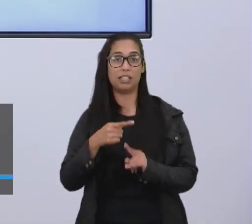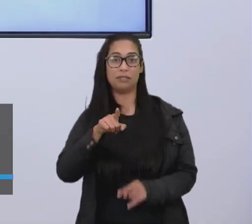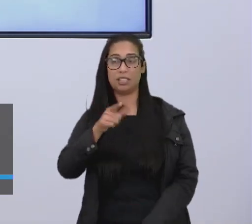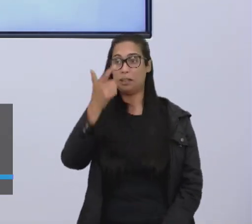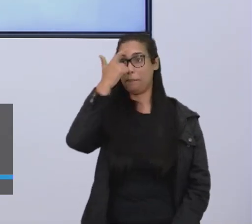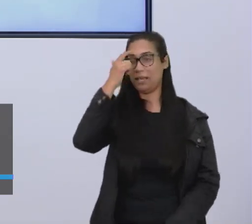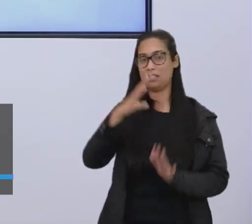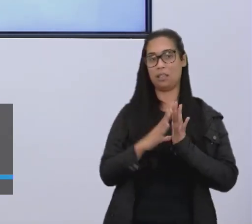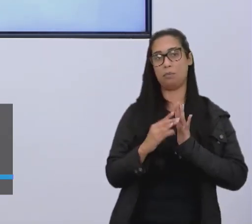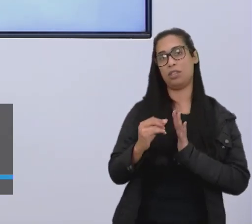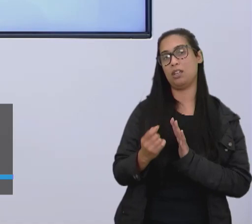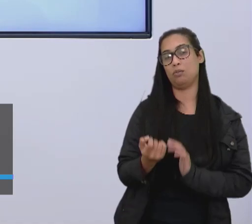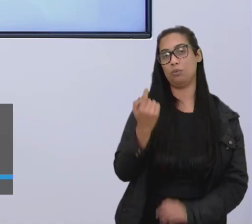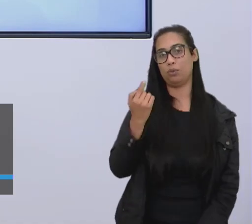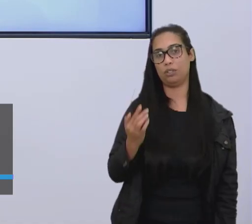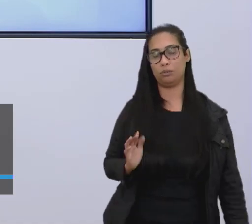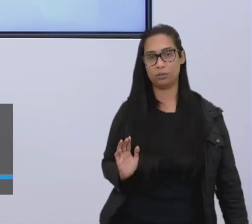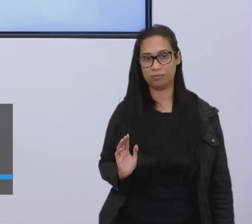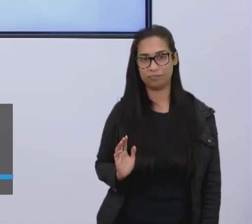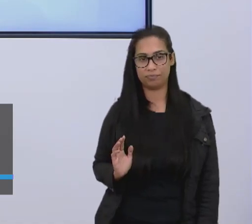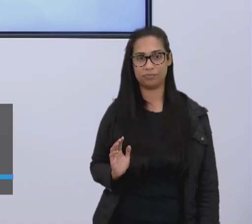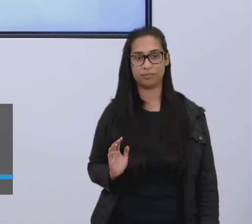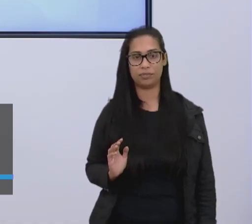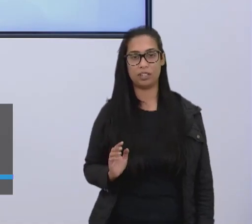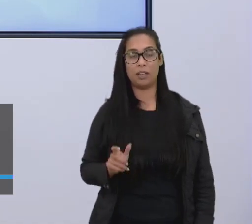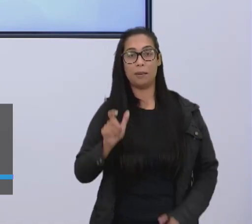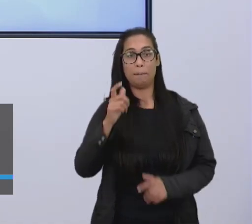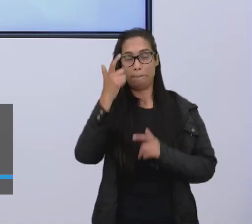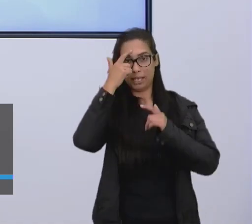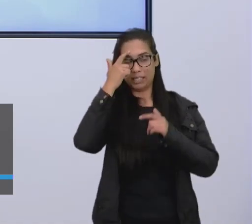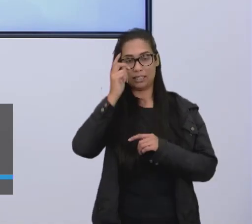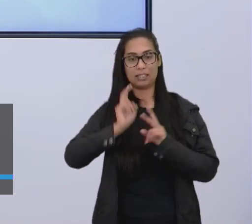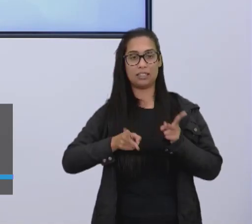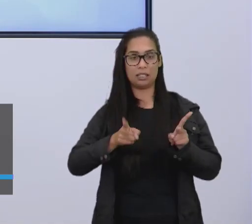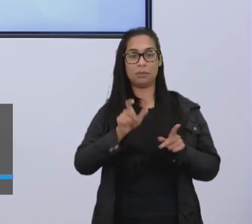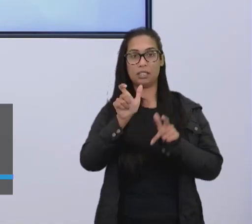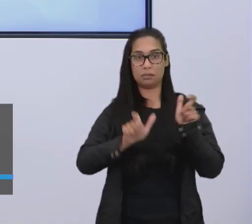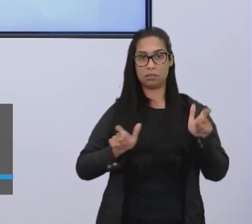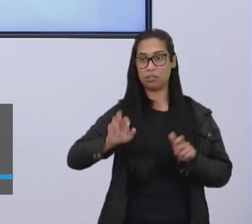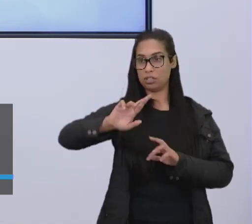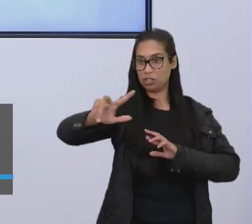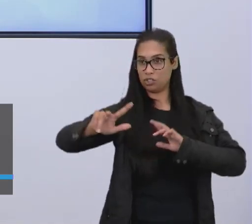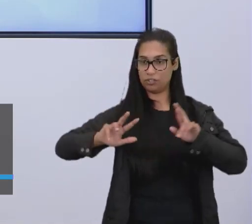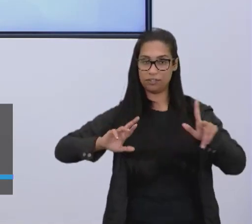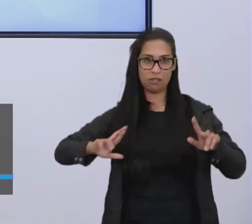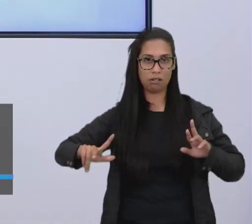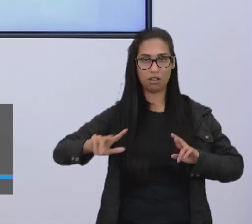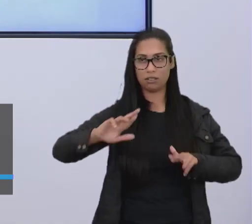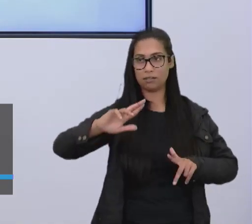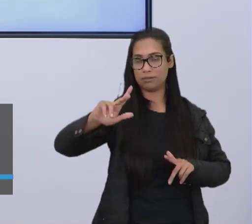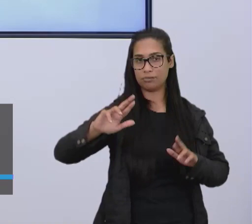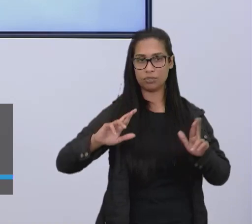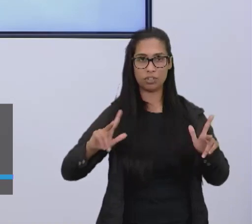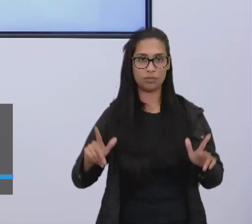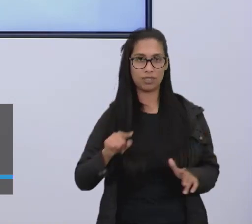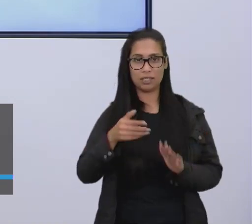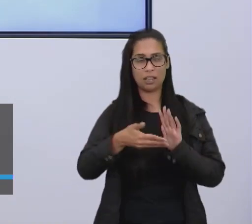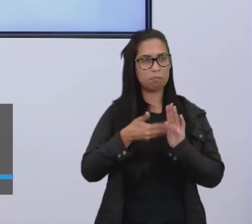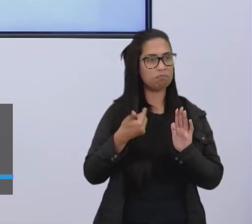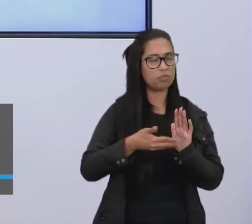de você dizer que, tipo, é um identificador. Ele está sendo um processo de exclusão,